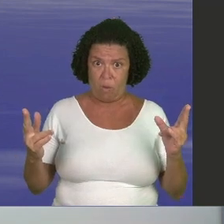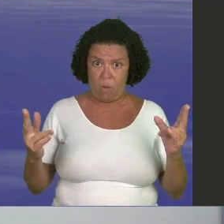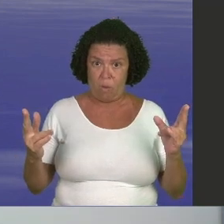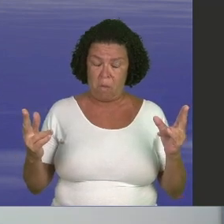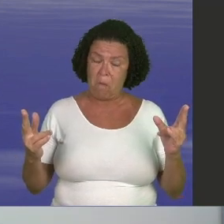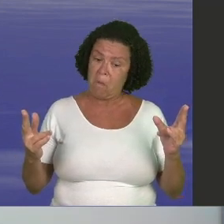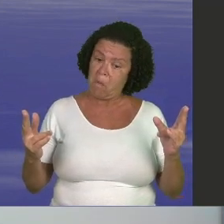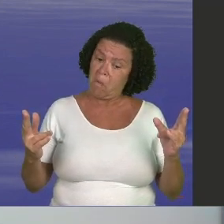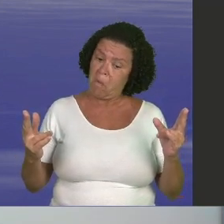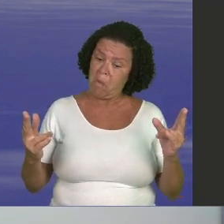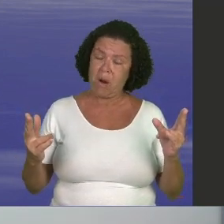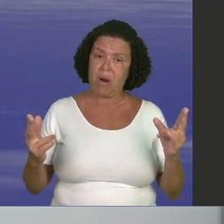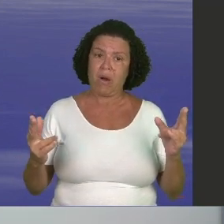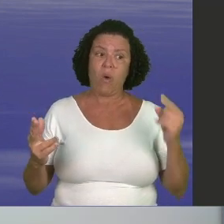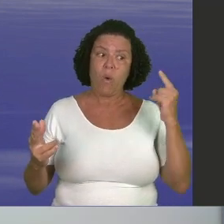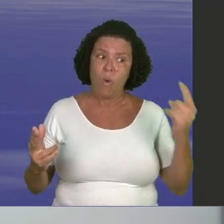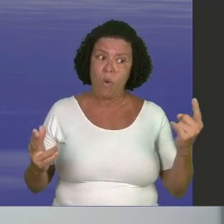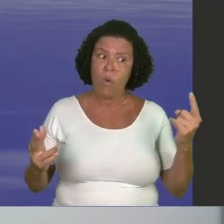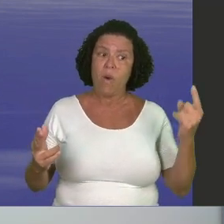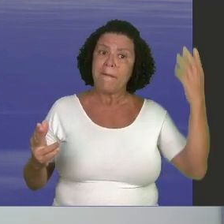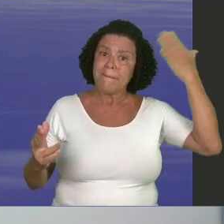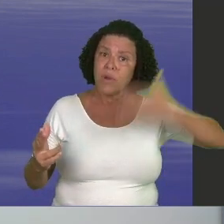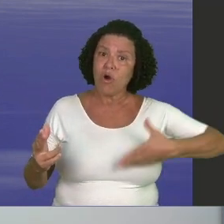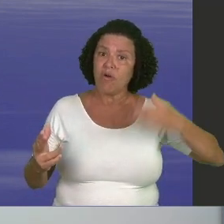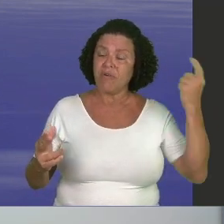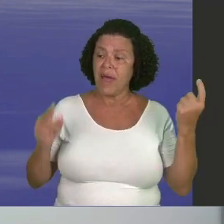um está em expiação e o outro está em provação.